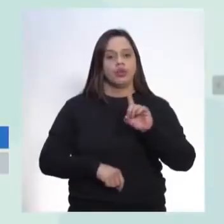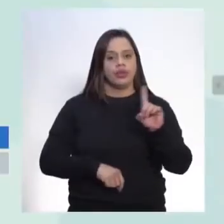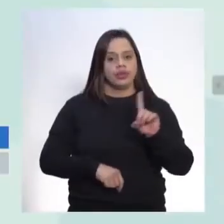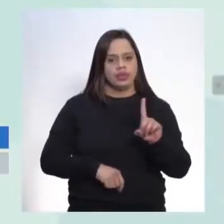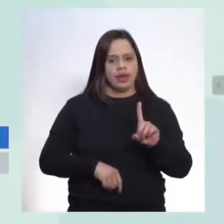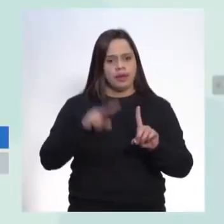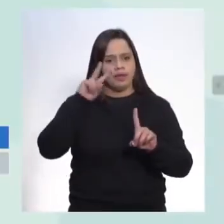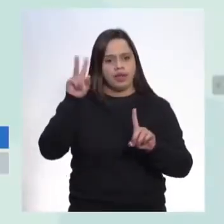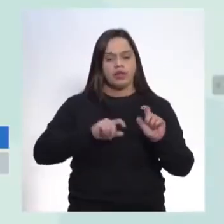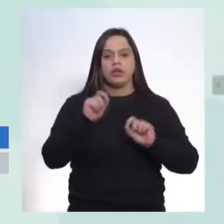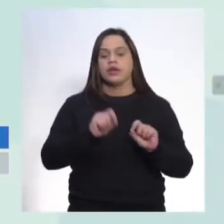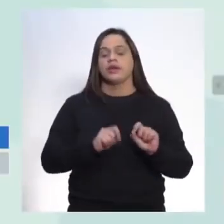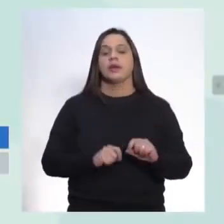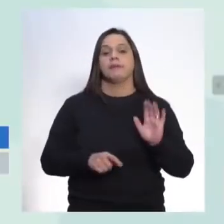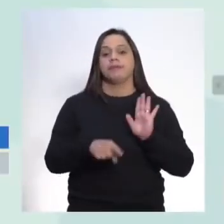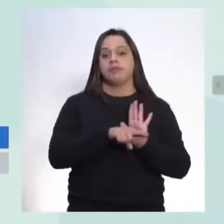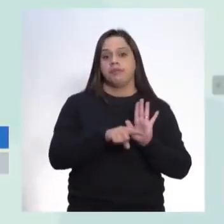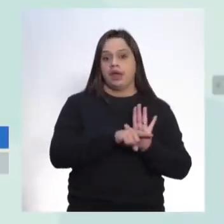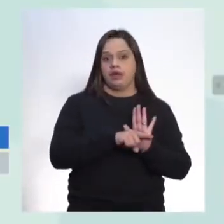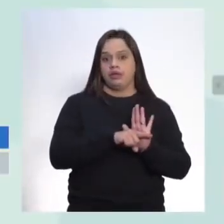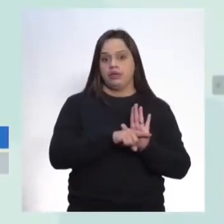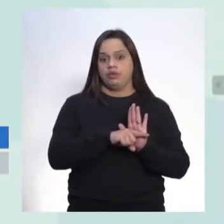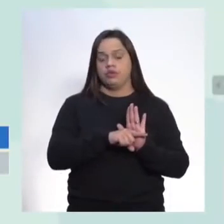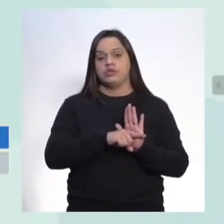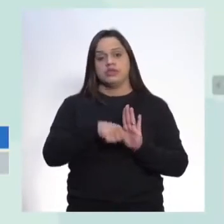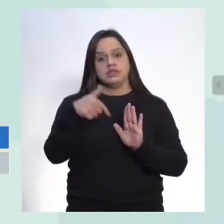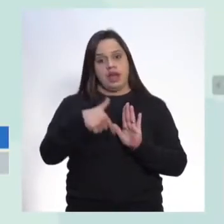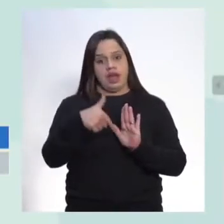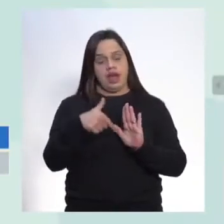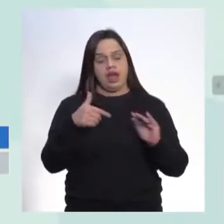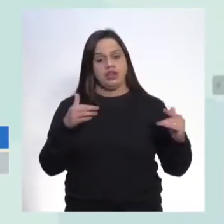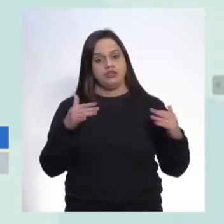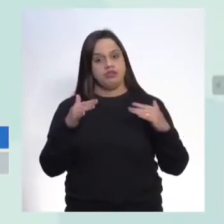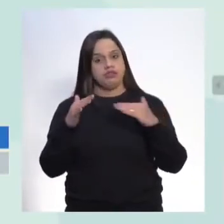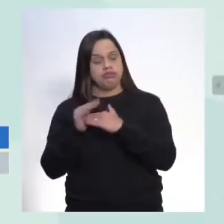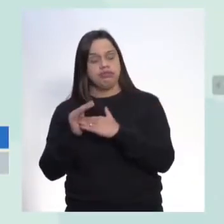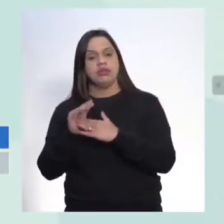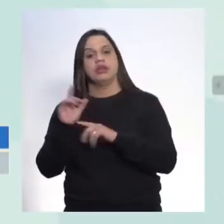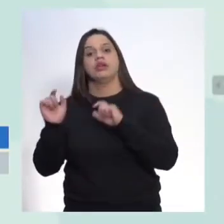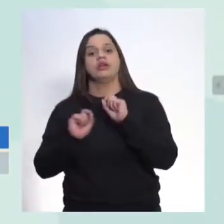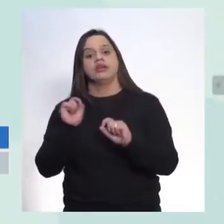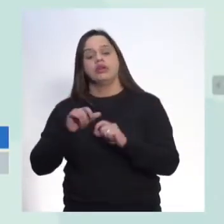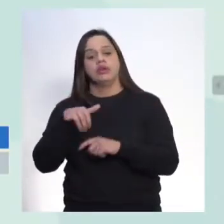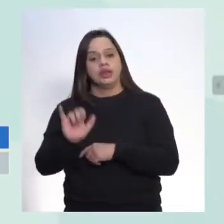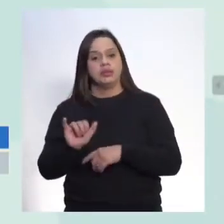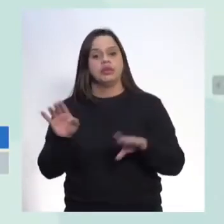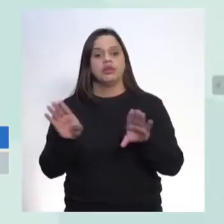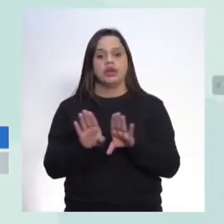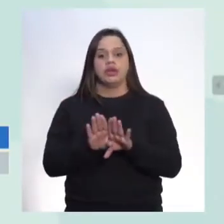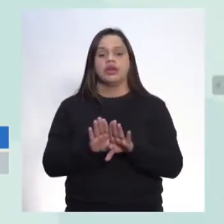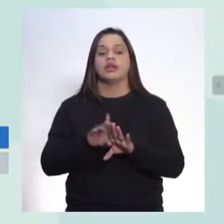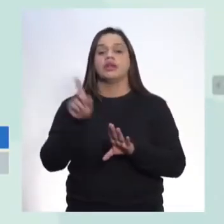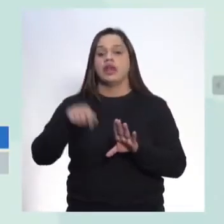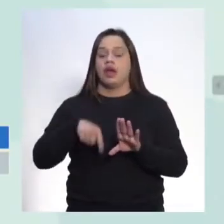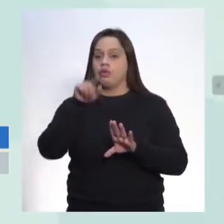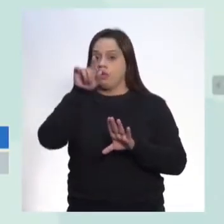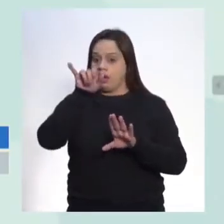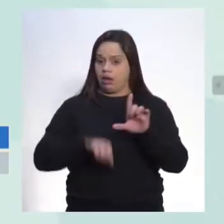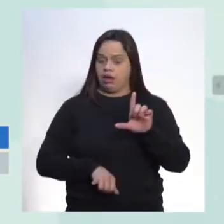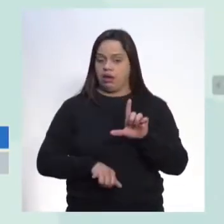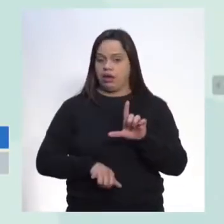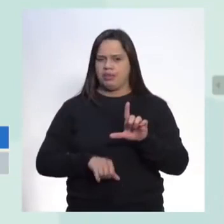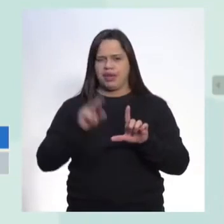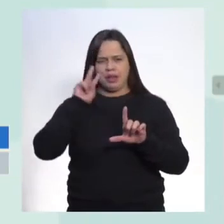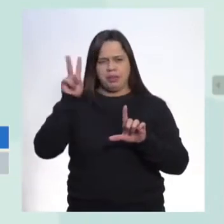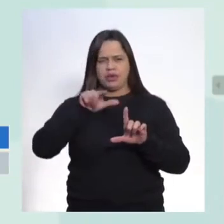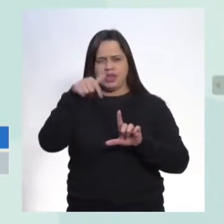quem? Projetamos no menos 7. No menos 7. E aí, ao se projetar no Y, no eixo das ordenadas, se acostuma com essa